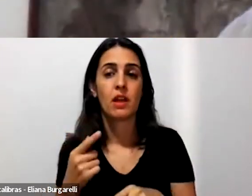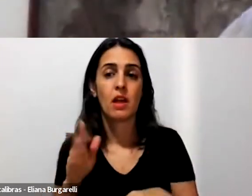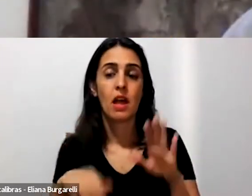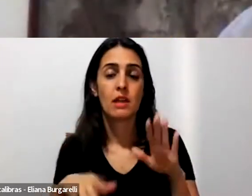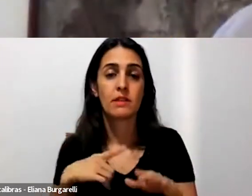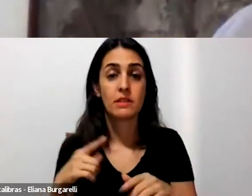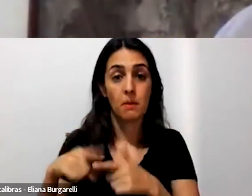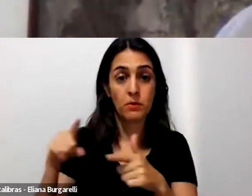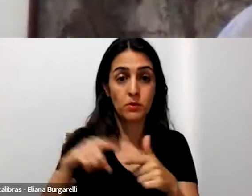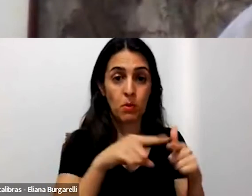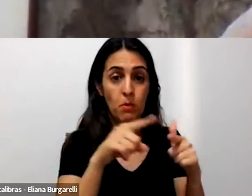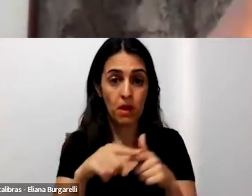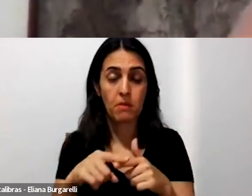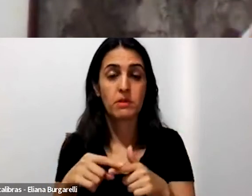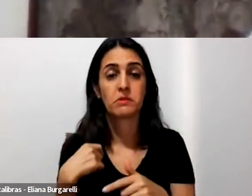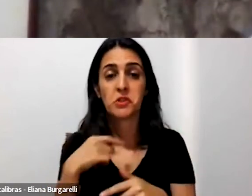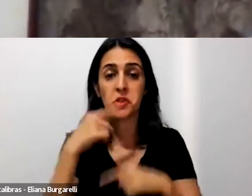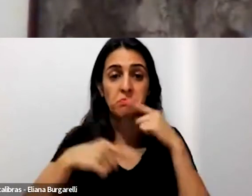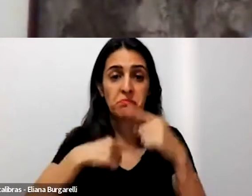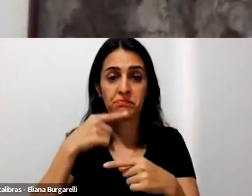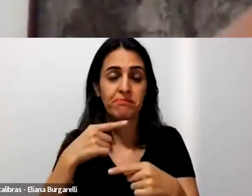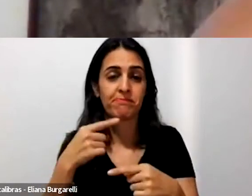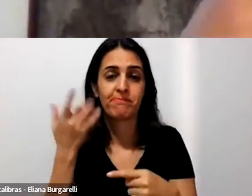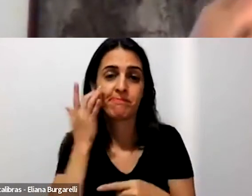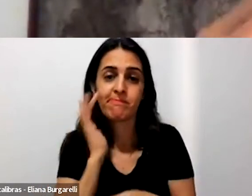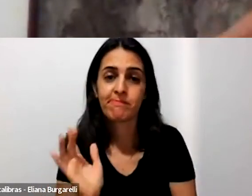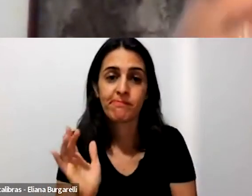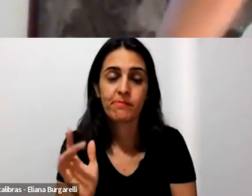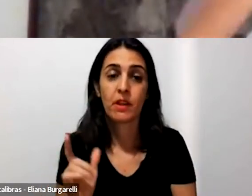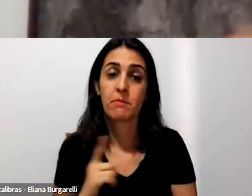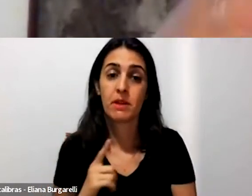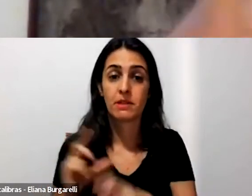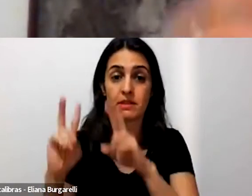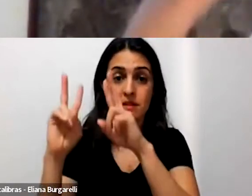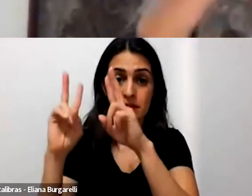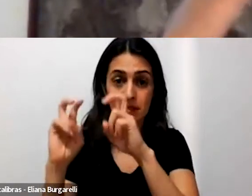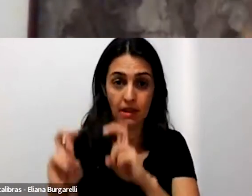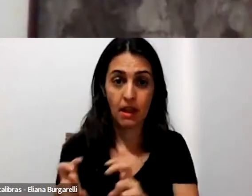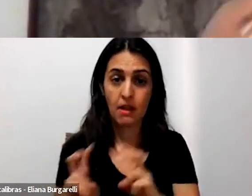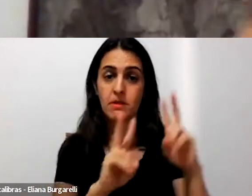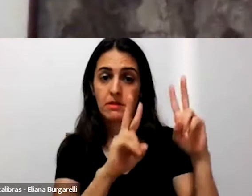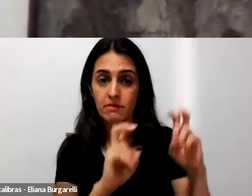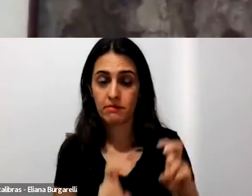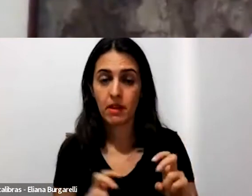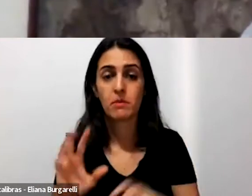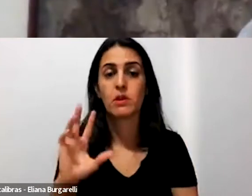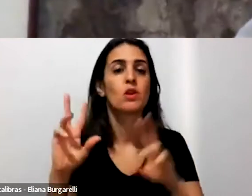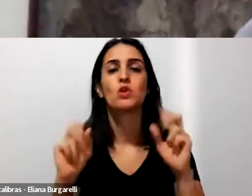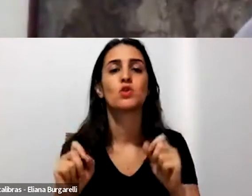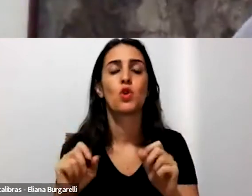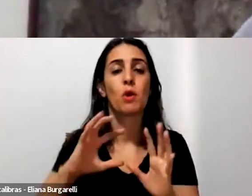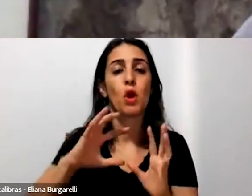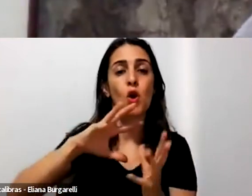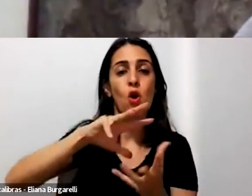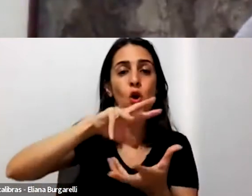sob forte questionamento, mas os chamados temas globais, os temas planetários, virão com forte alavanca da